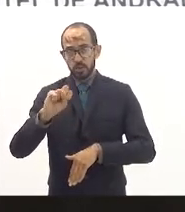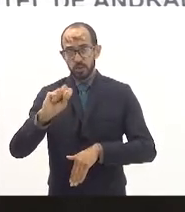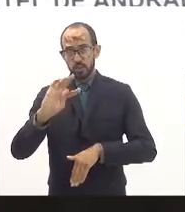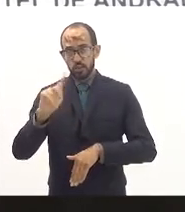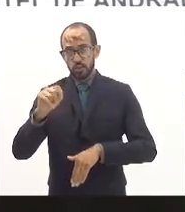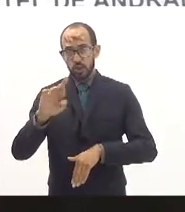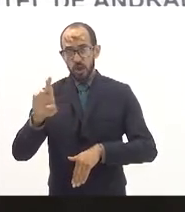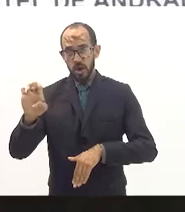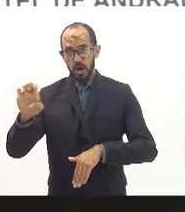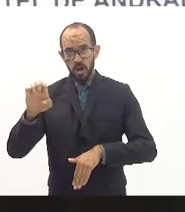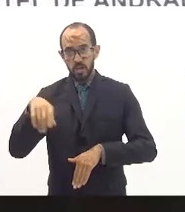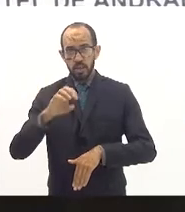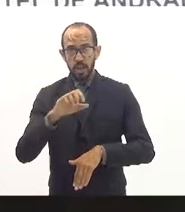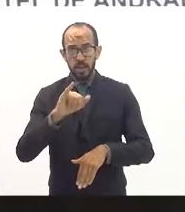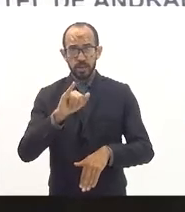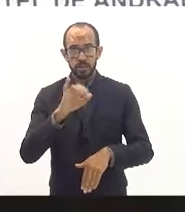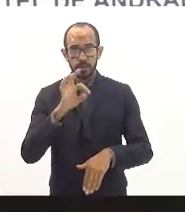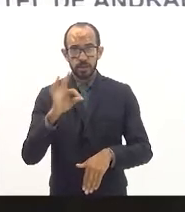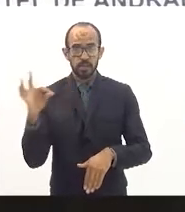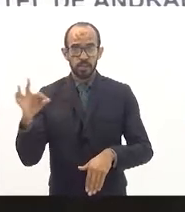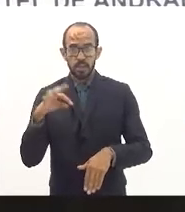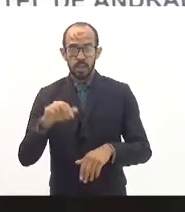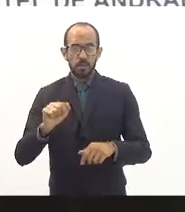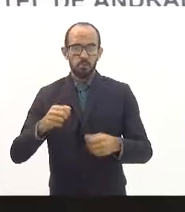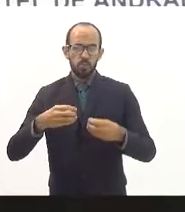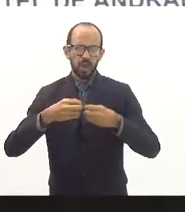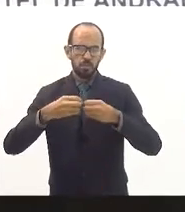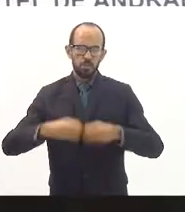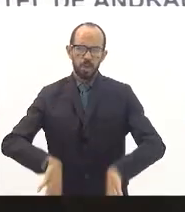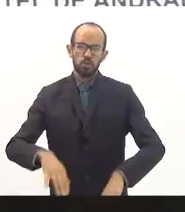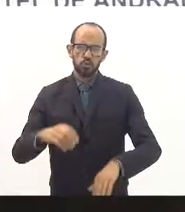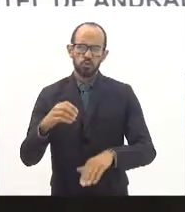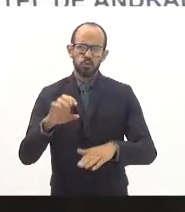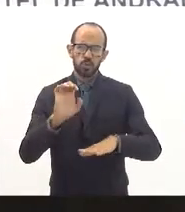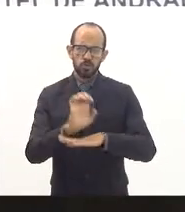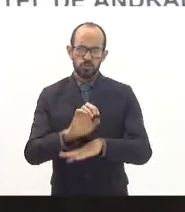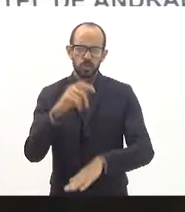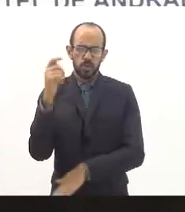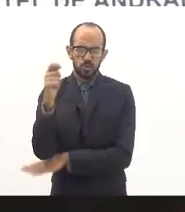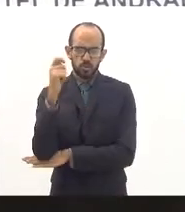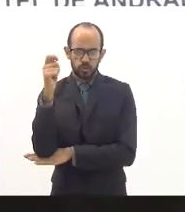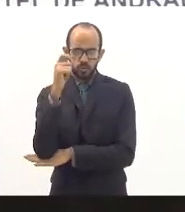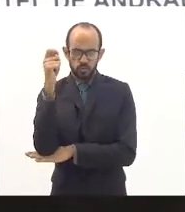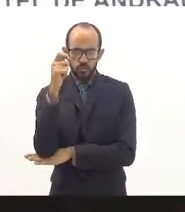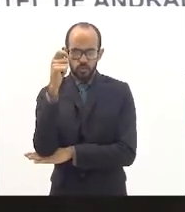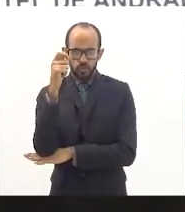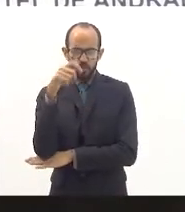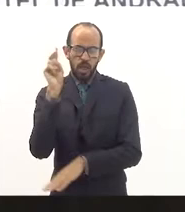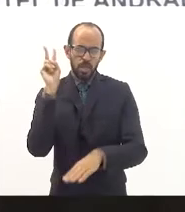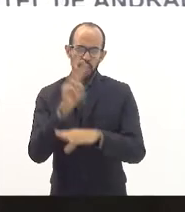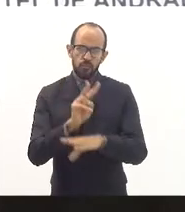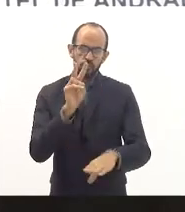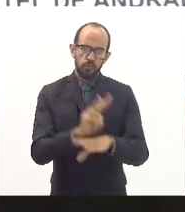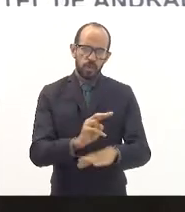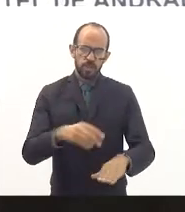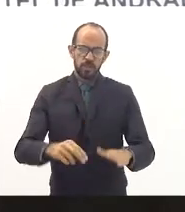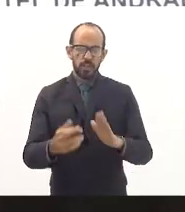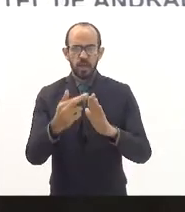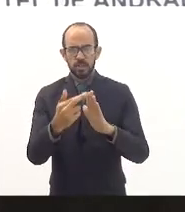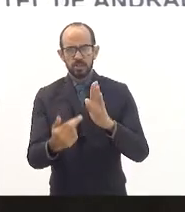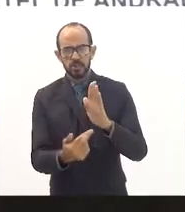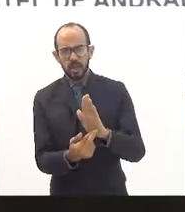atuação lesiva aos interesses do Rio Grande do Sul. Na defesa dos parâmetros